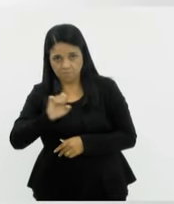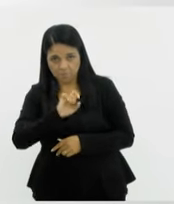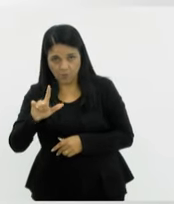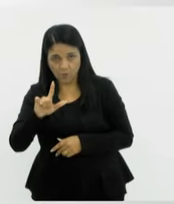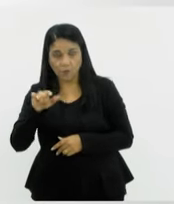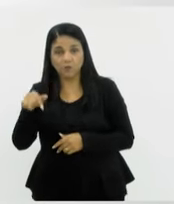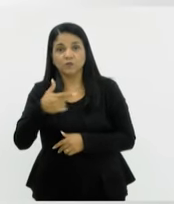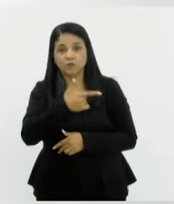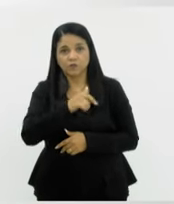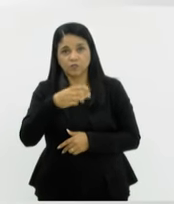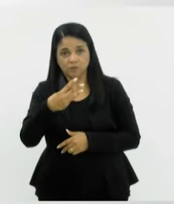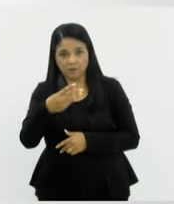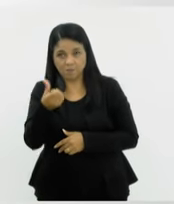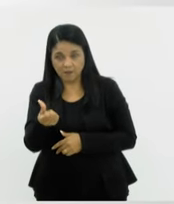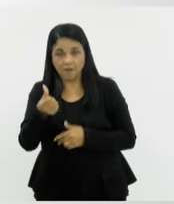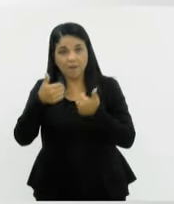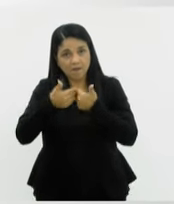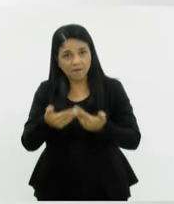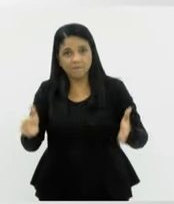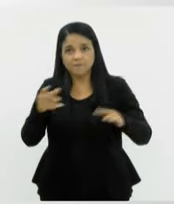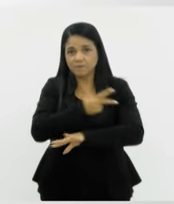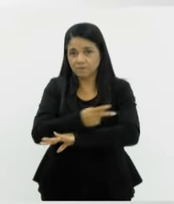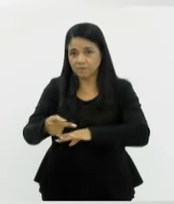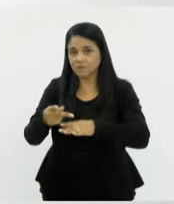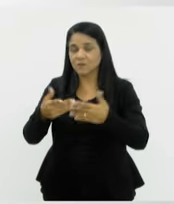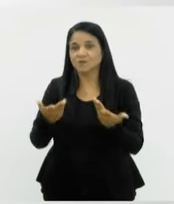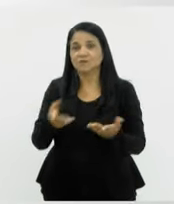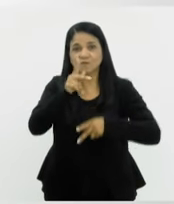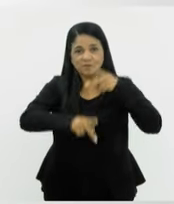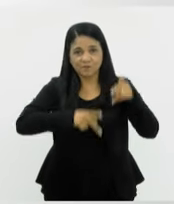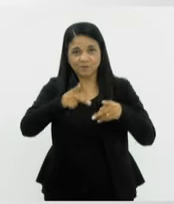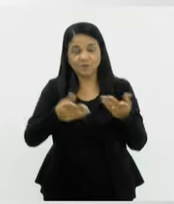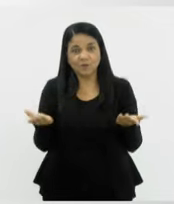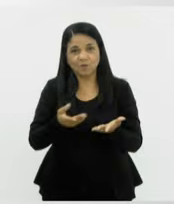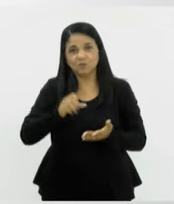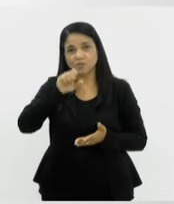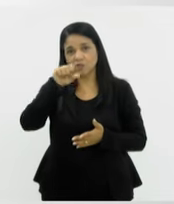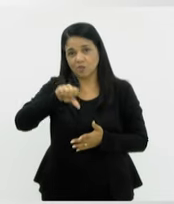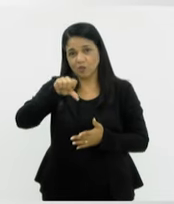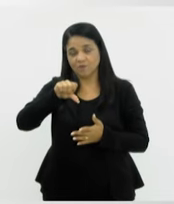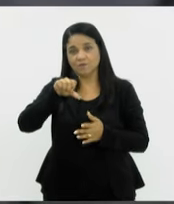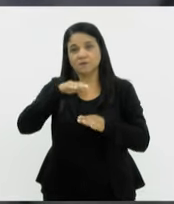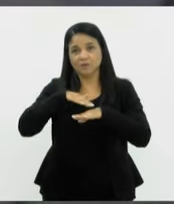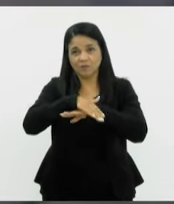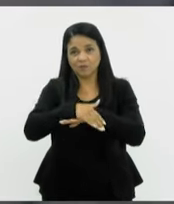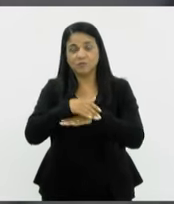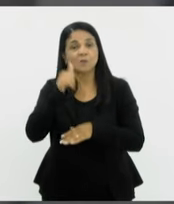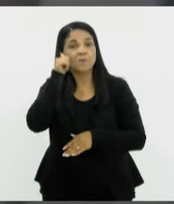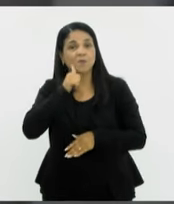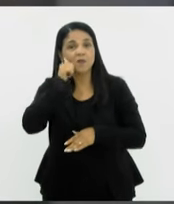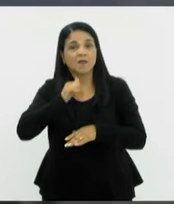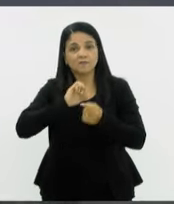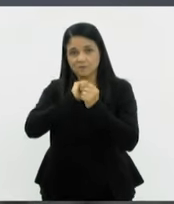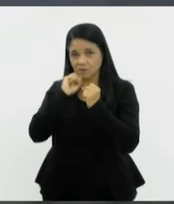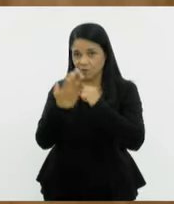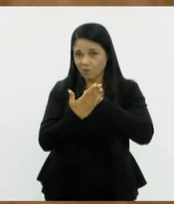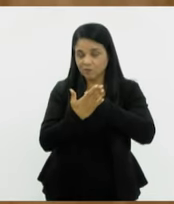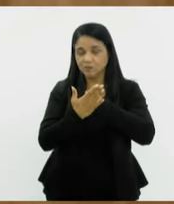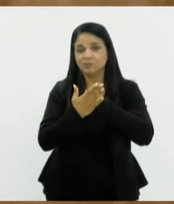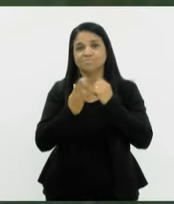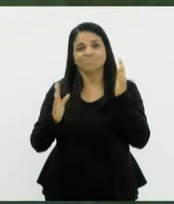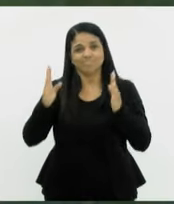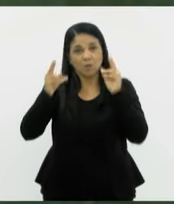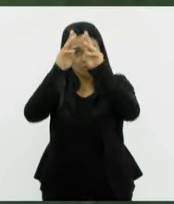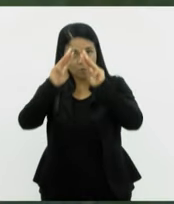exibição aberta ao público, vai ser lançado às 10 horas da noite de hoje o documentário Mulheres e Covid, no Museu da Vida, na Fiocruz.